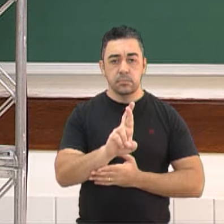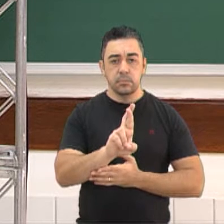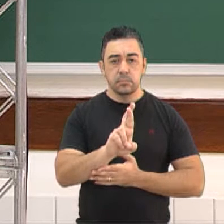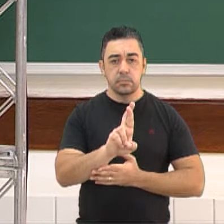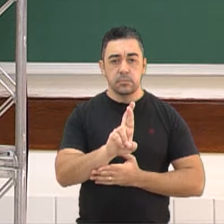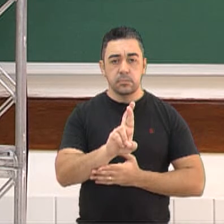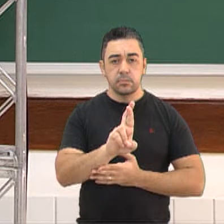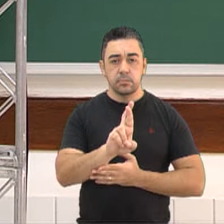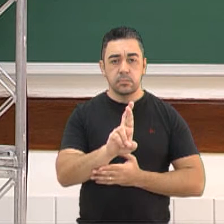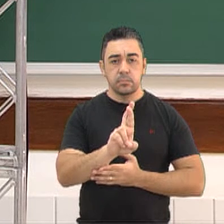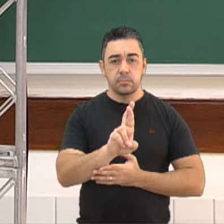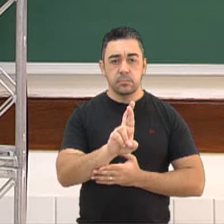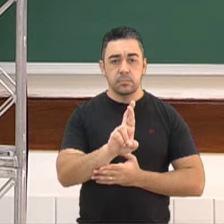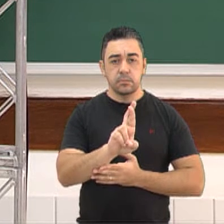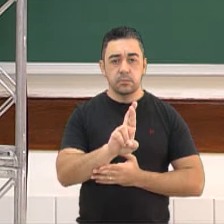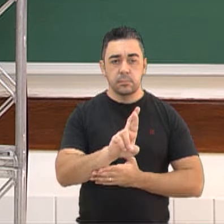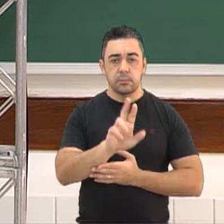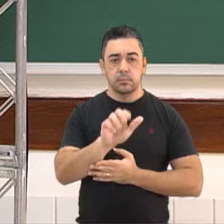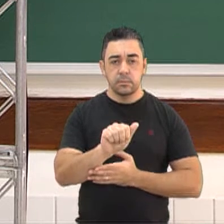relógio,